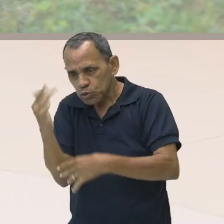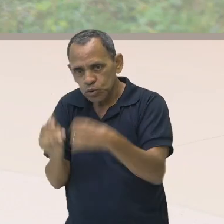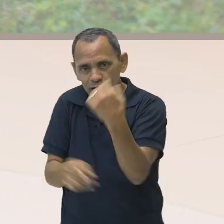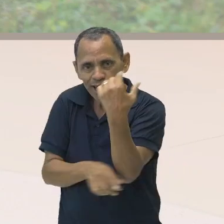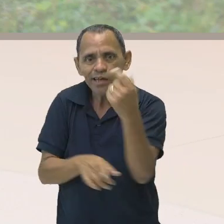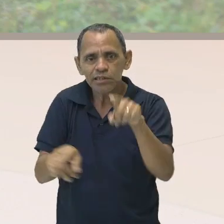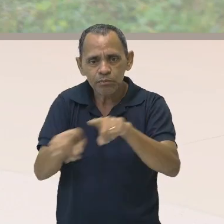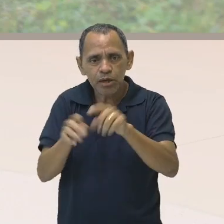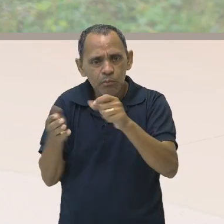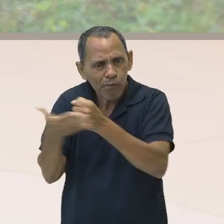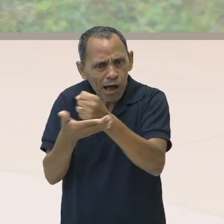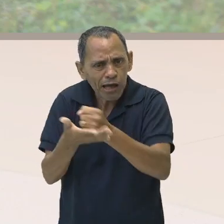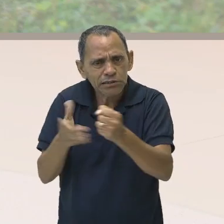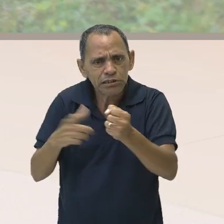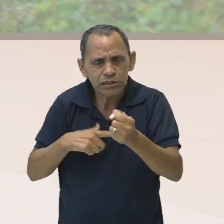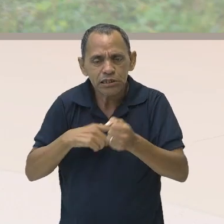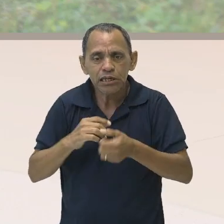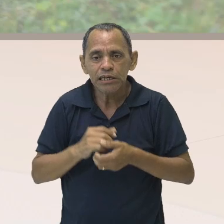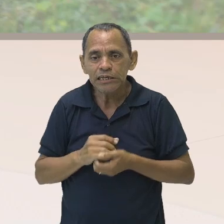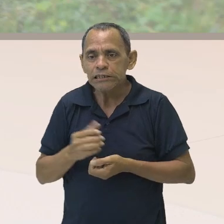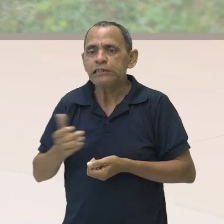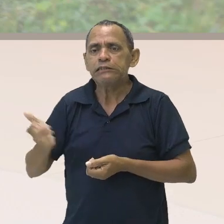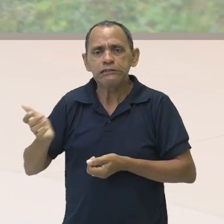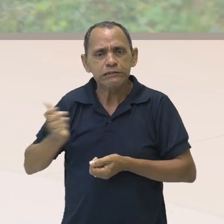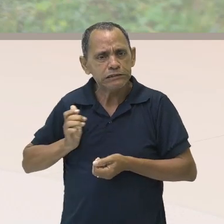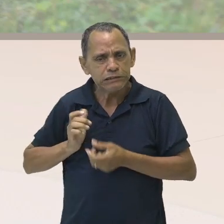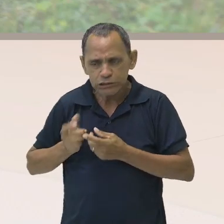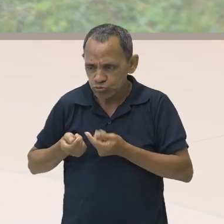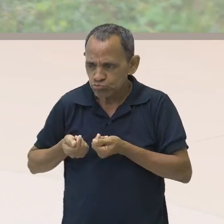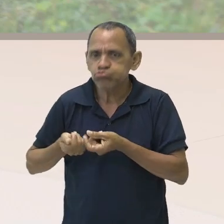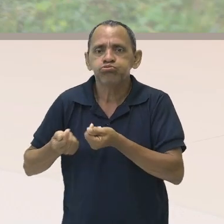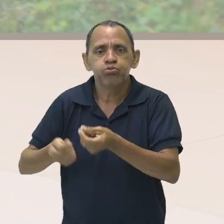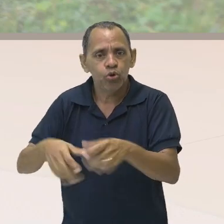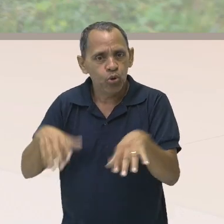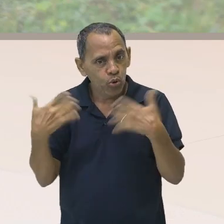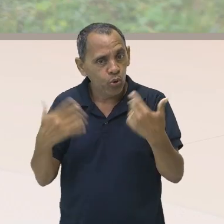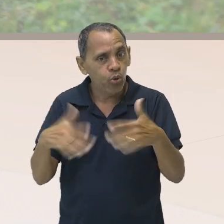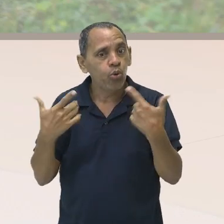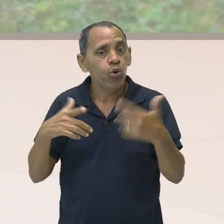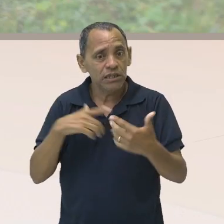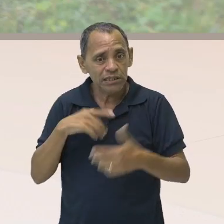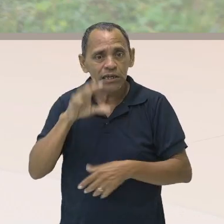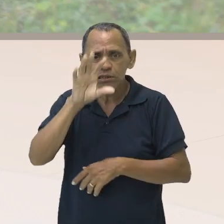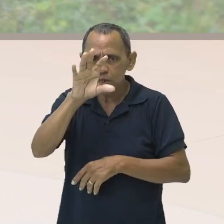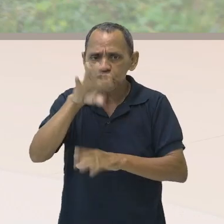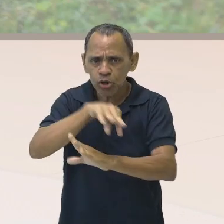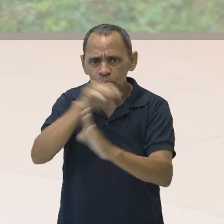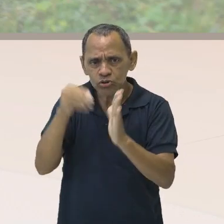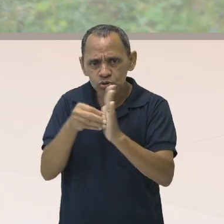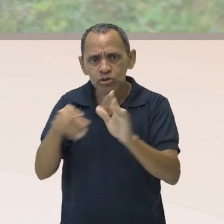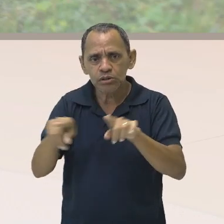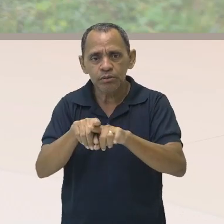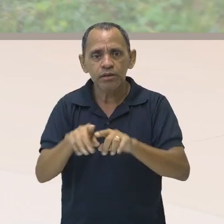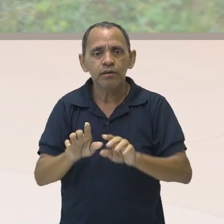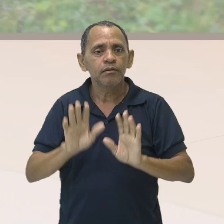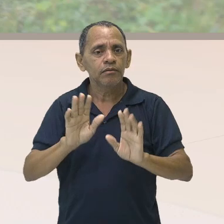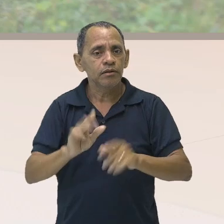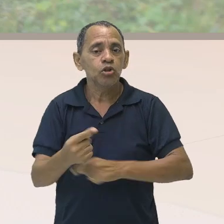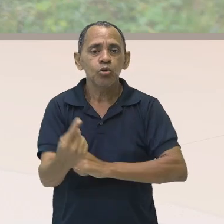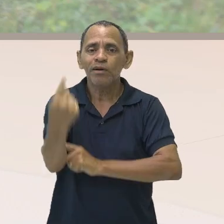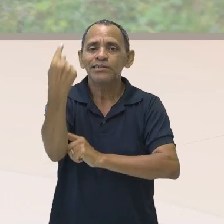riqueza de fauna e de flora que existe aqui, né, na nossa região e que, no passado, era